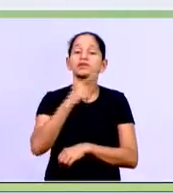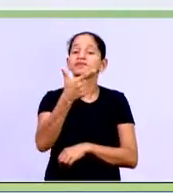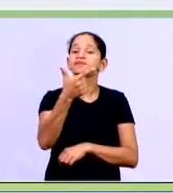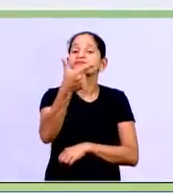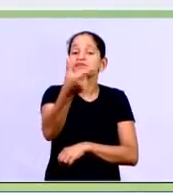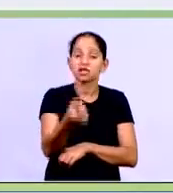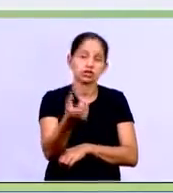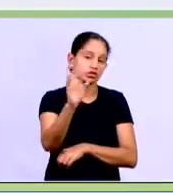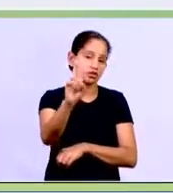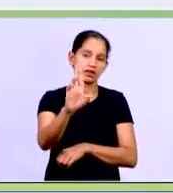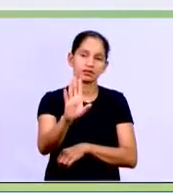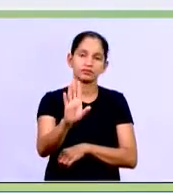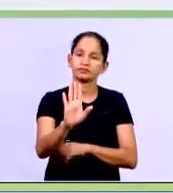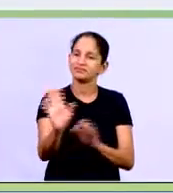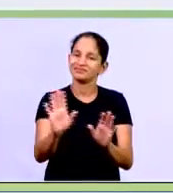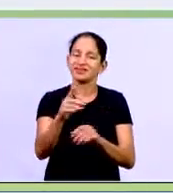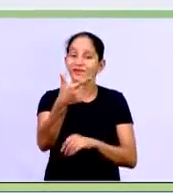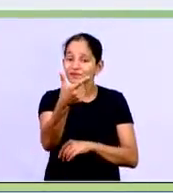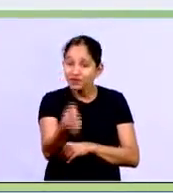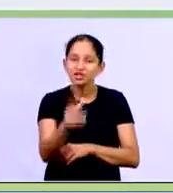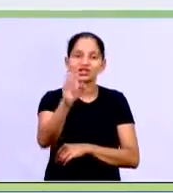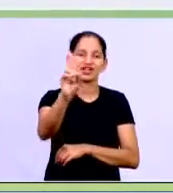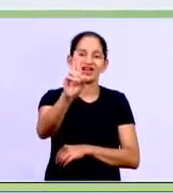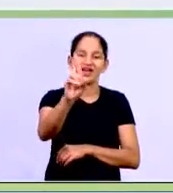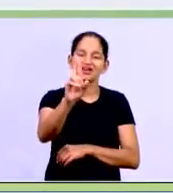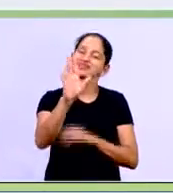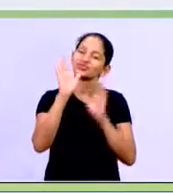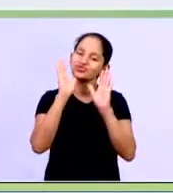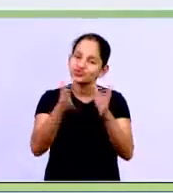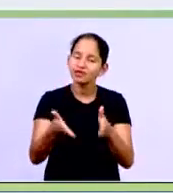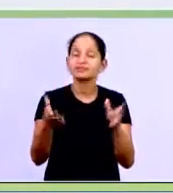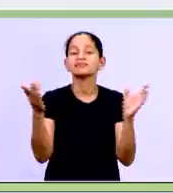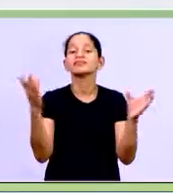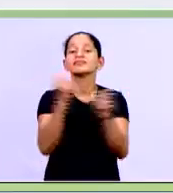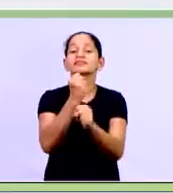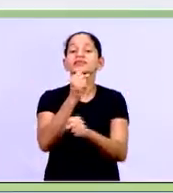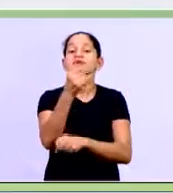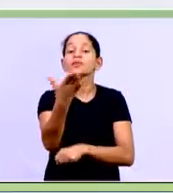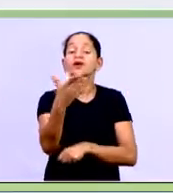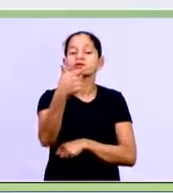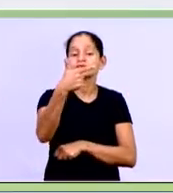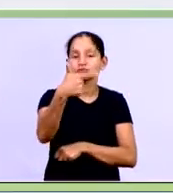20. Ok? 20. O meu pagamento será de